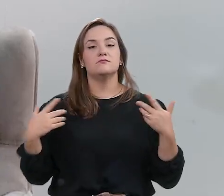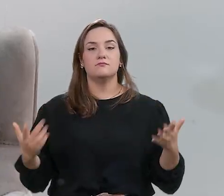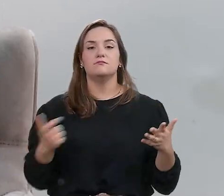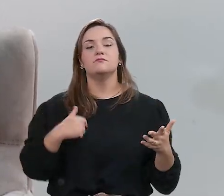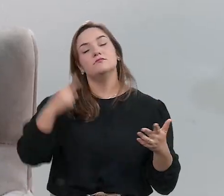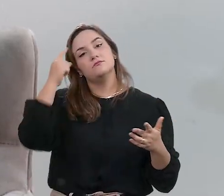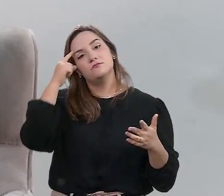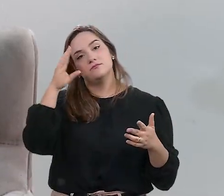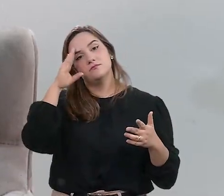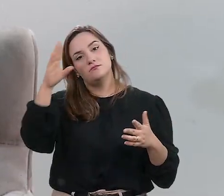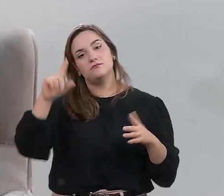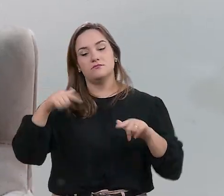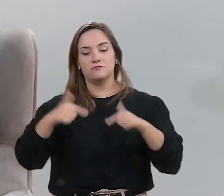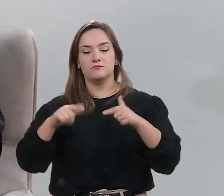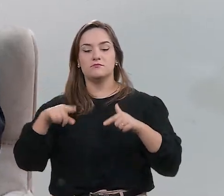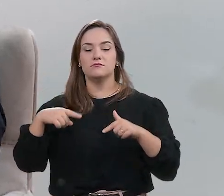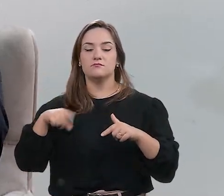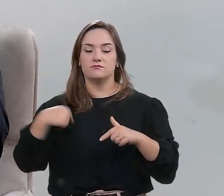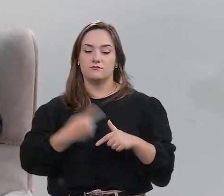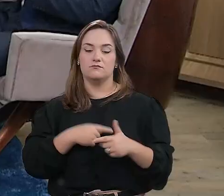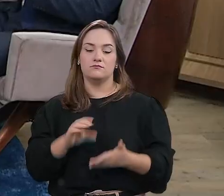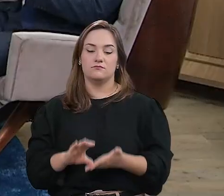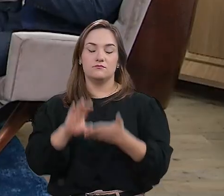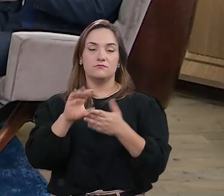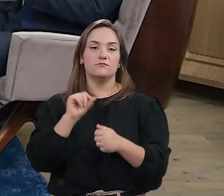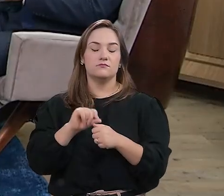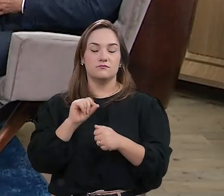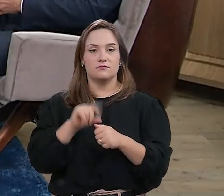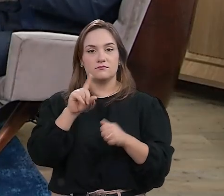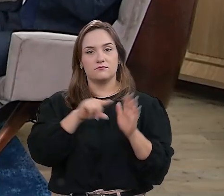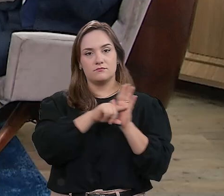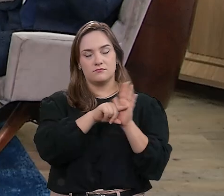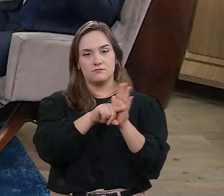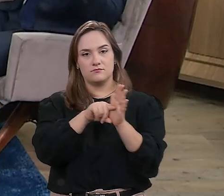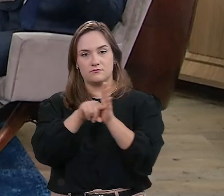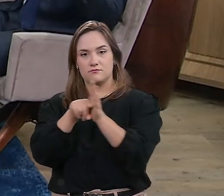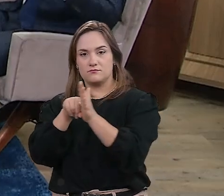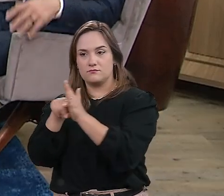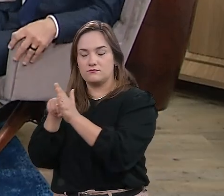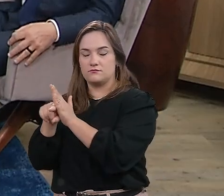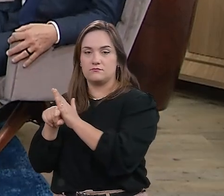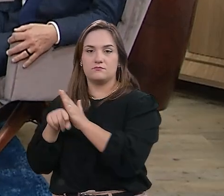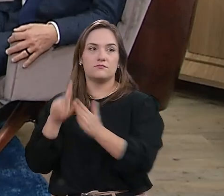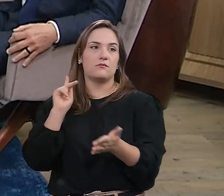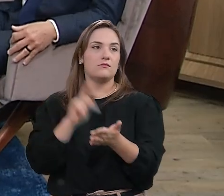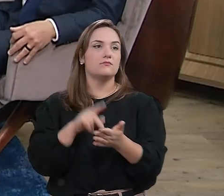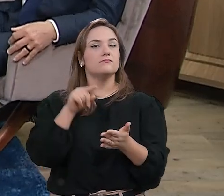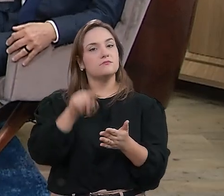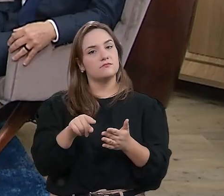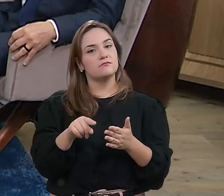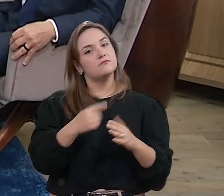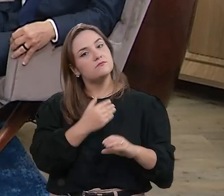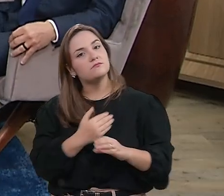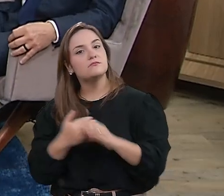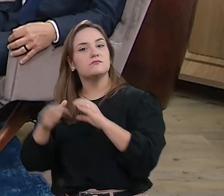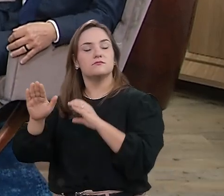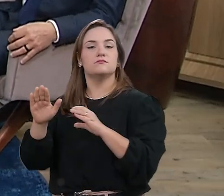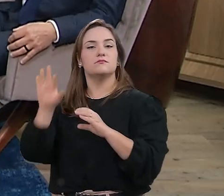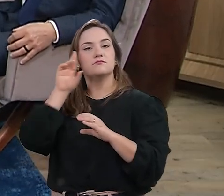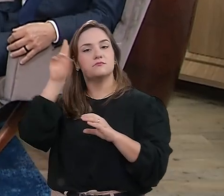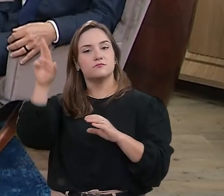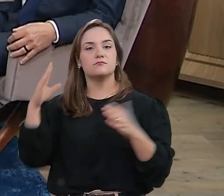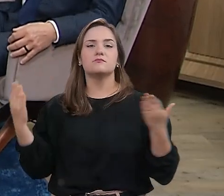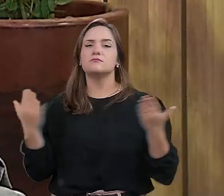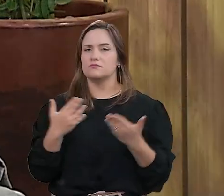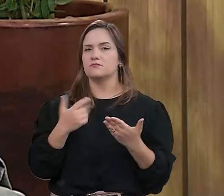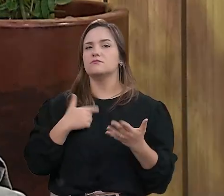principal trabalho que o nosso conselho fez foi de levantamento dessa realidade e encaminhamento para as autoridades. Deputado, vamos falar sobre